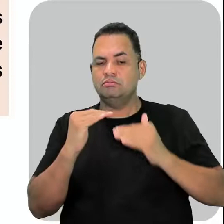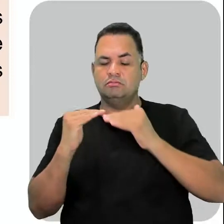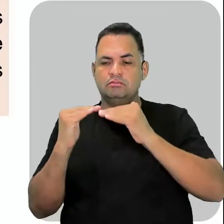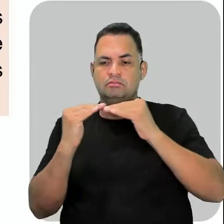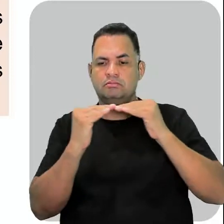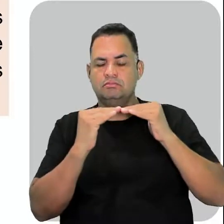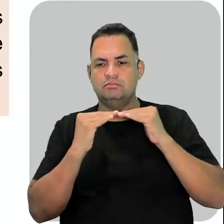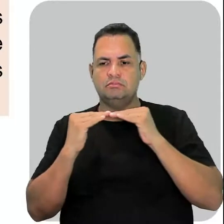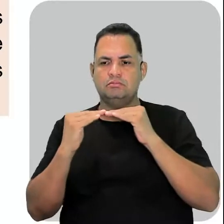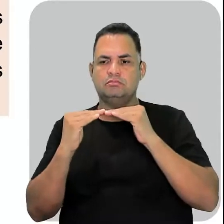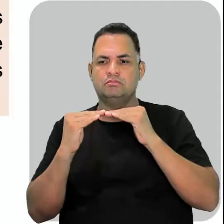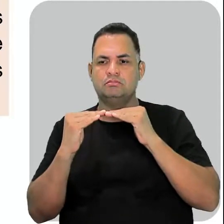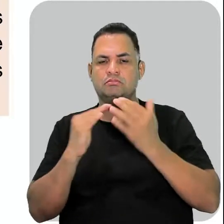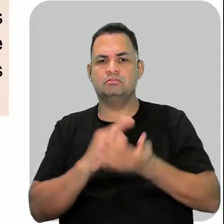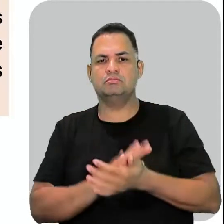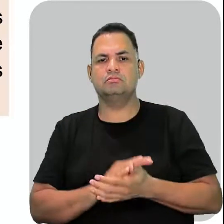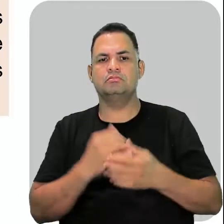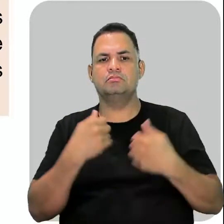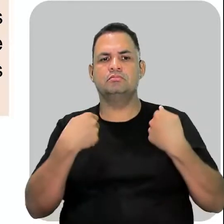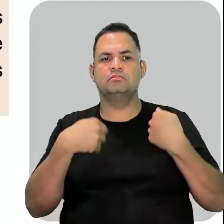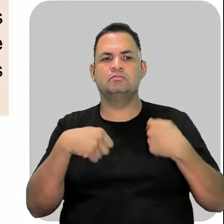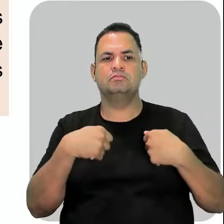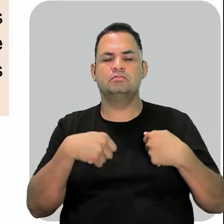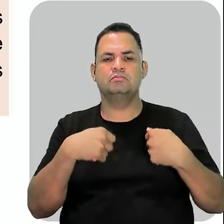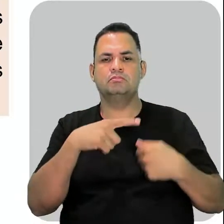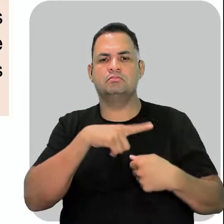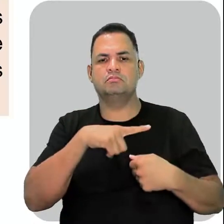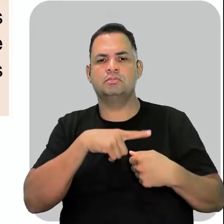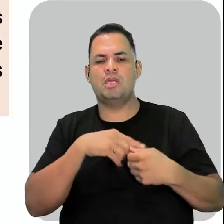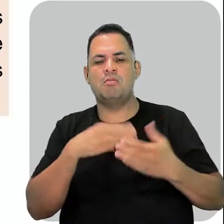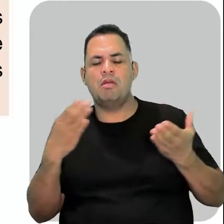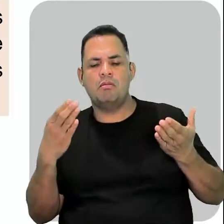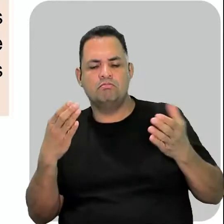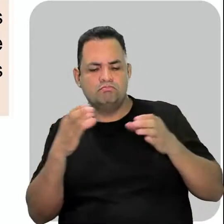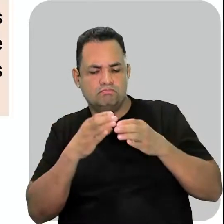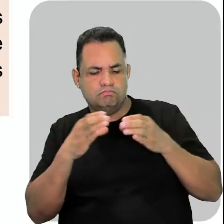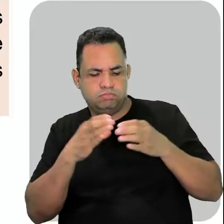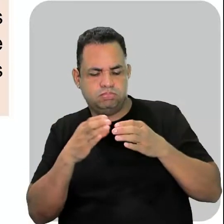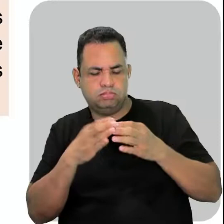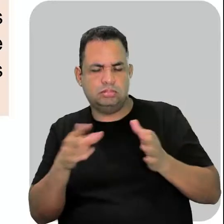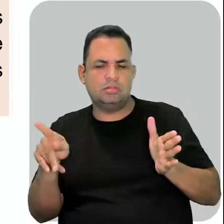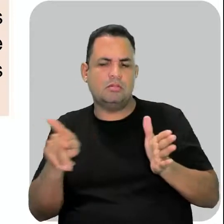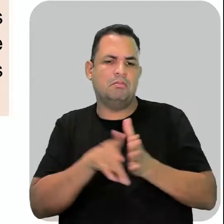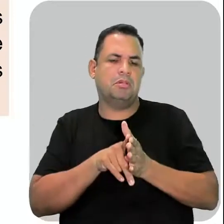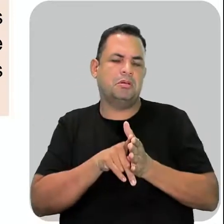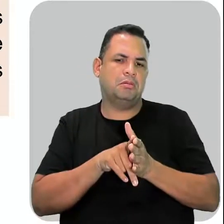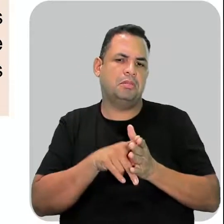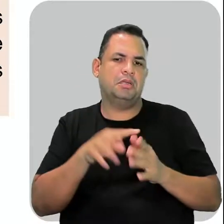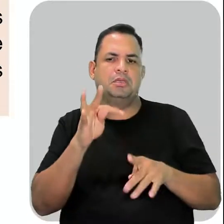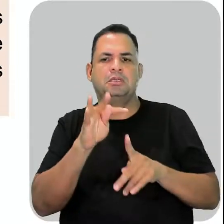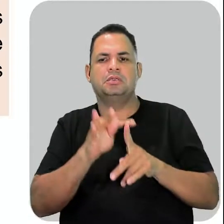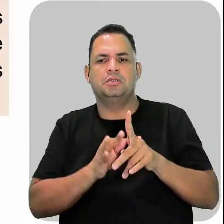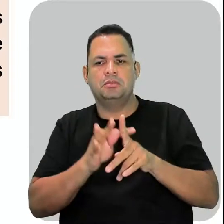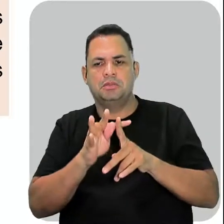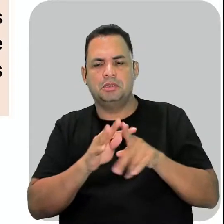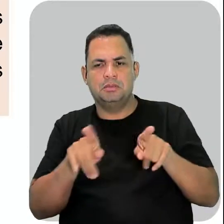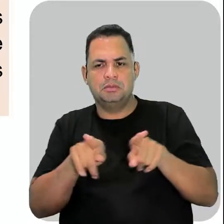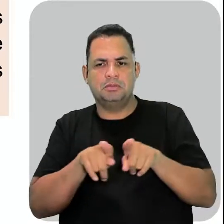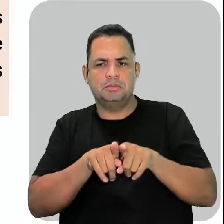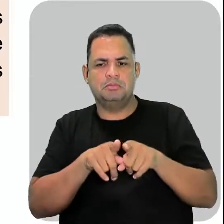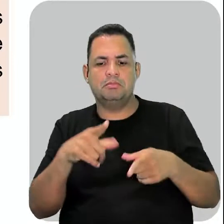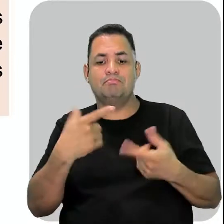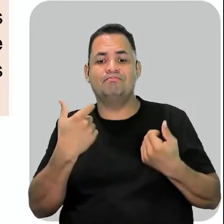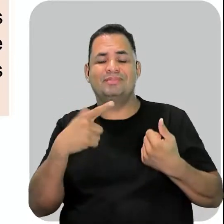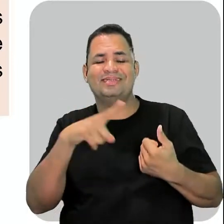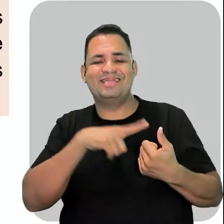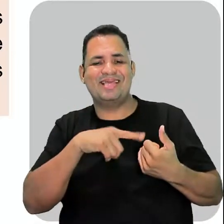de adição. Eu preciso ter uma pressão apropriada, uma temperatura apropriada para que essa reação